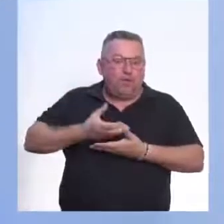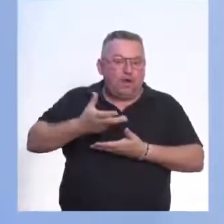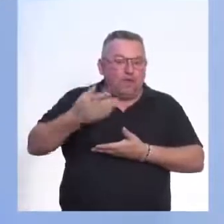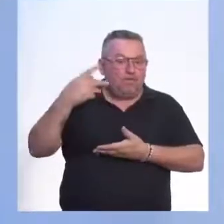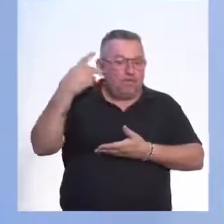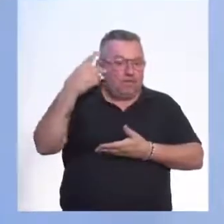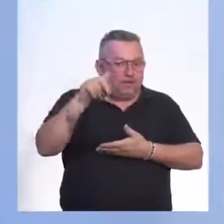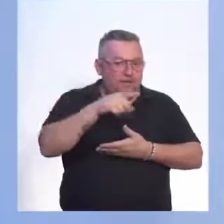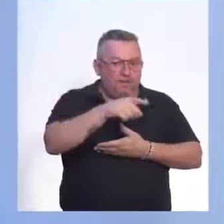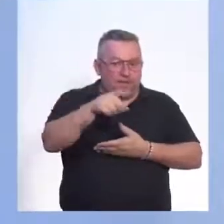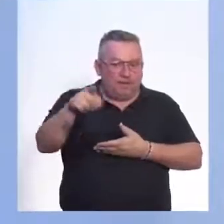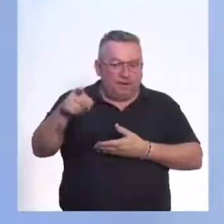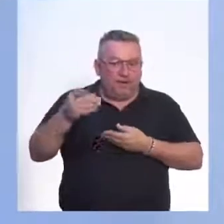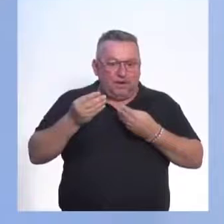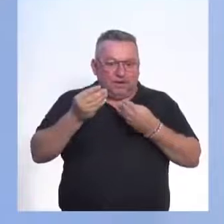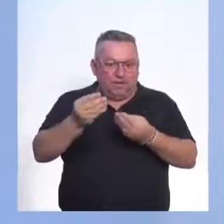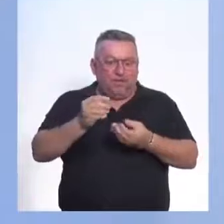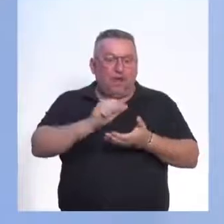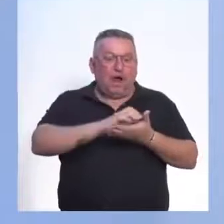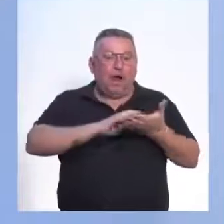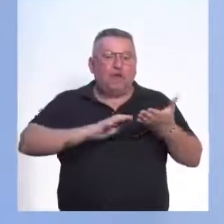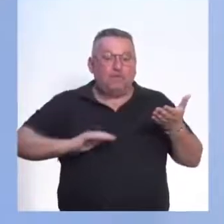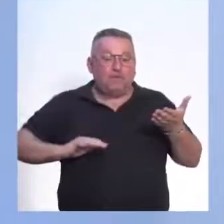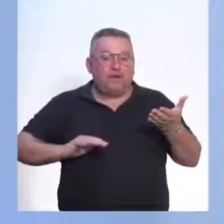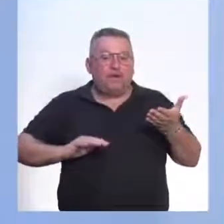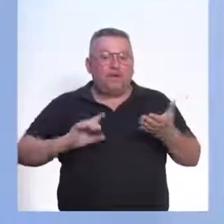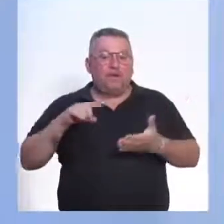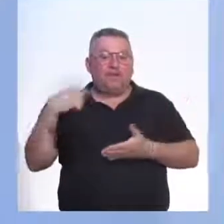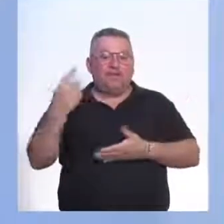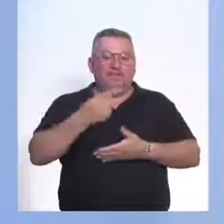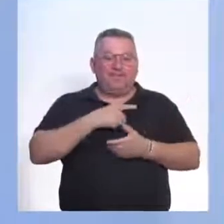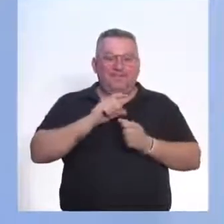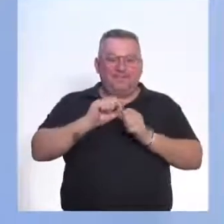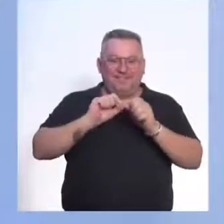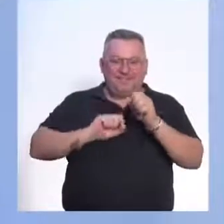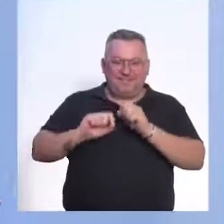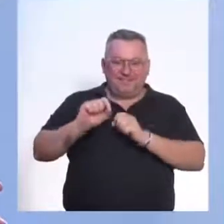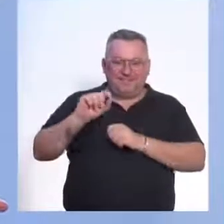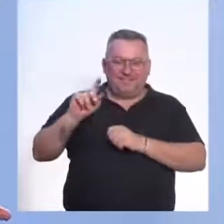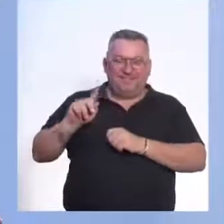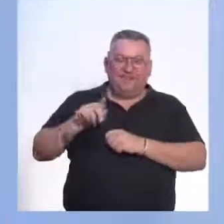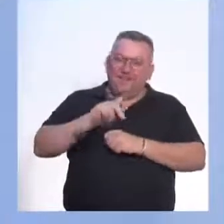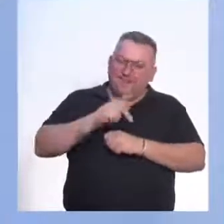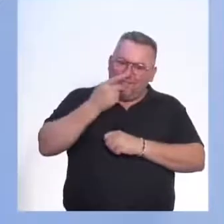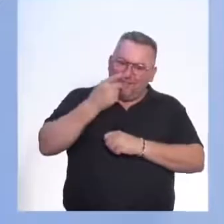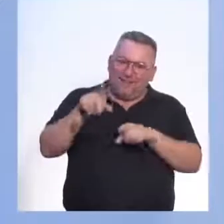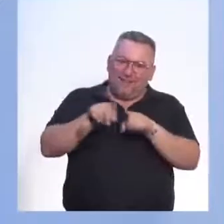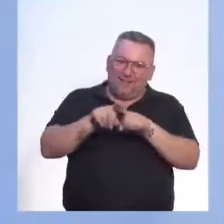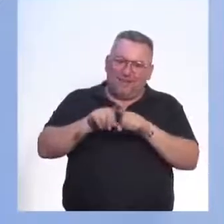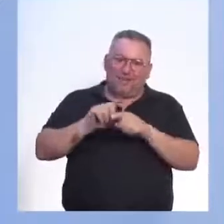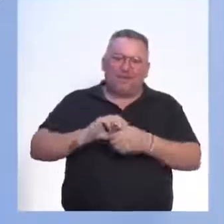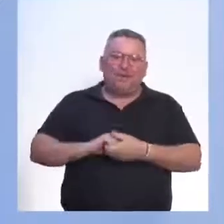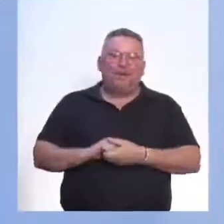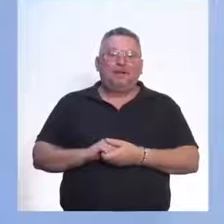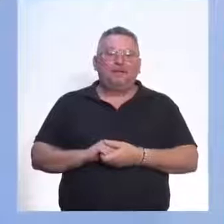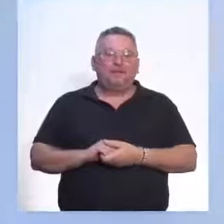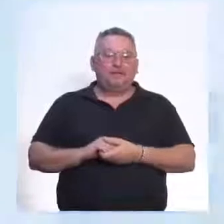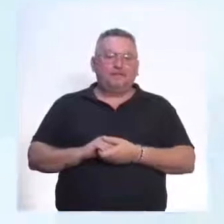aí, na sequência, eu vou passar uma atividade e nós já vamos passar a palavra para vocês, professores.